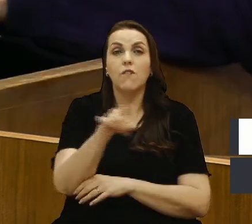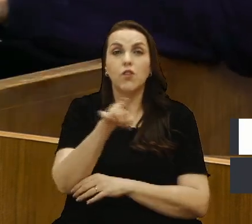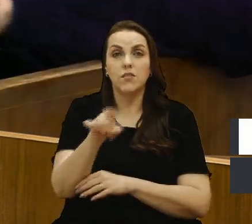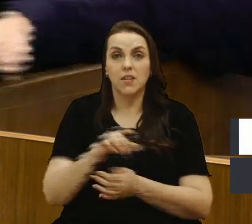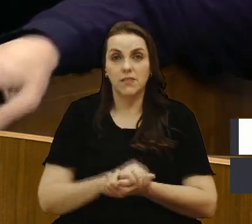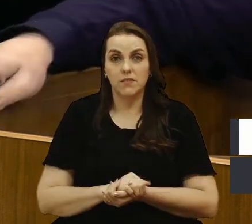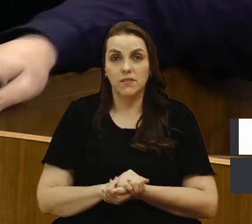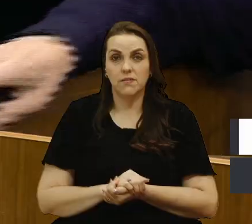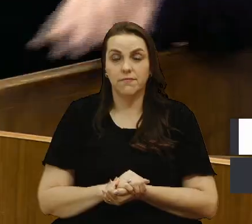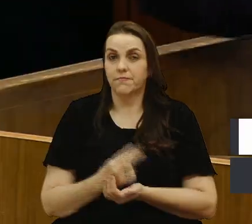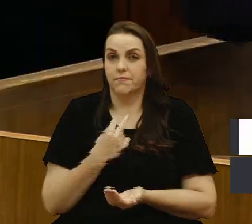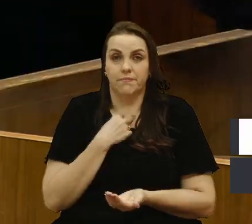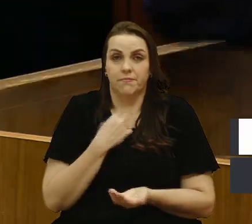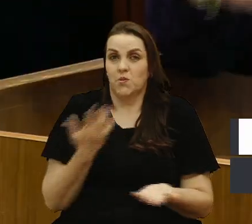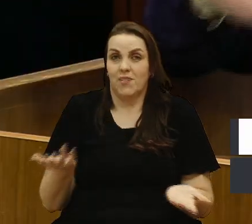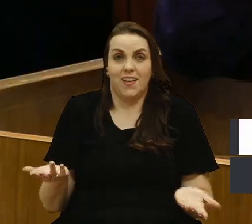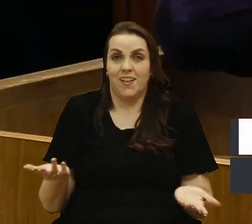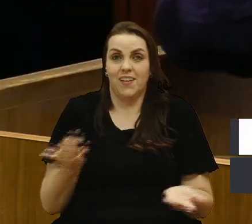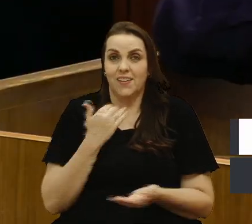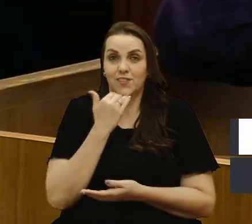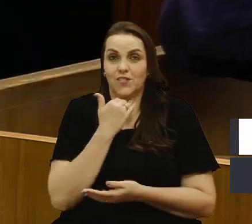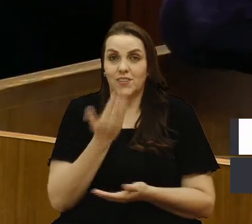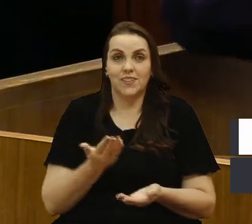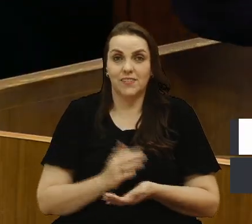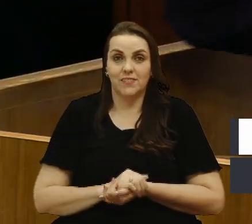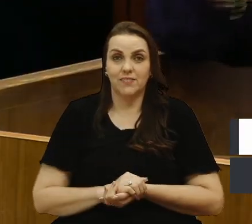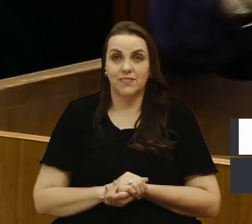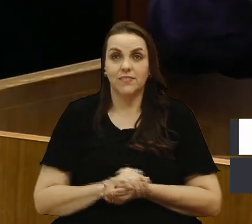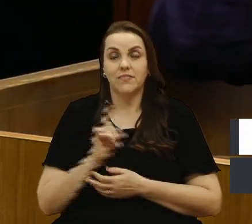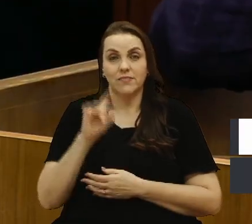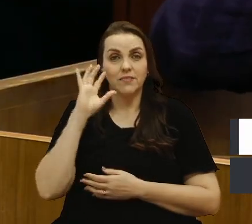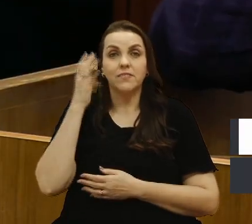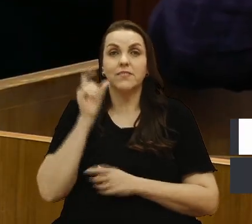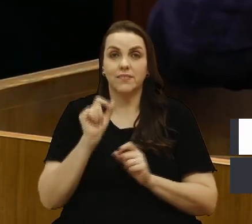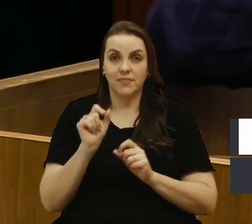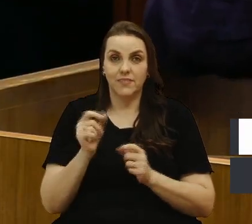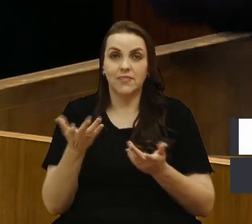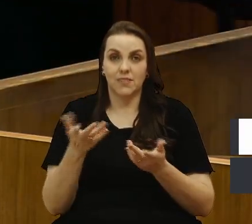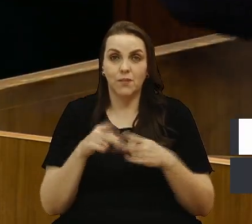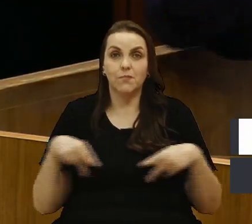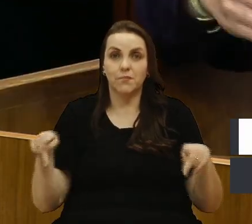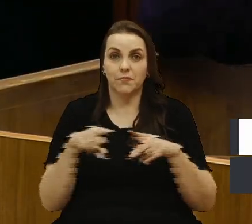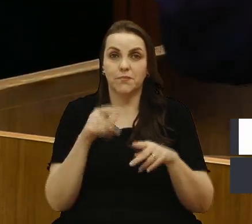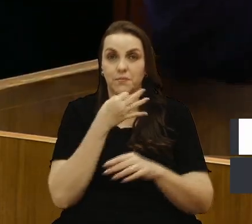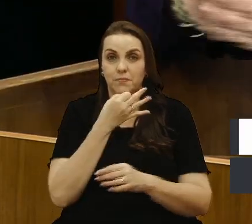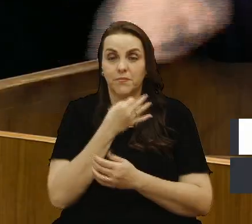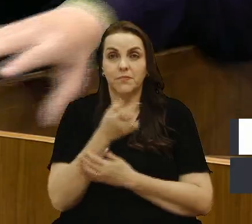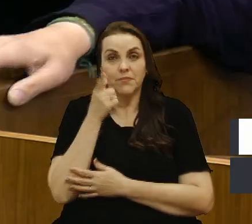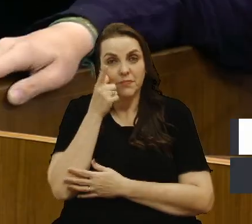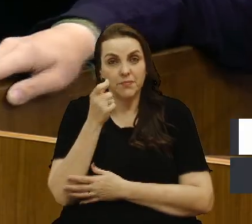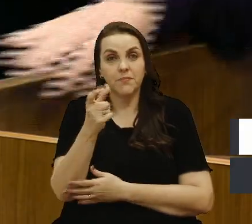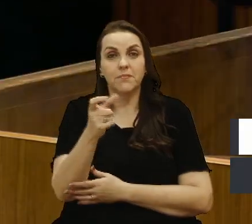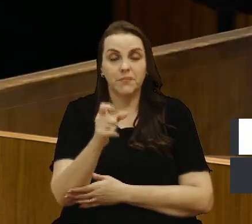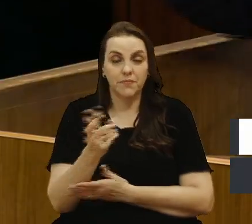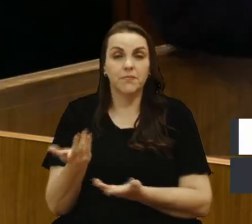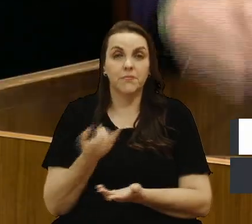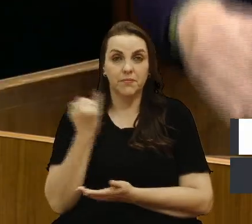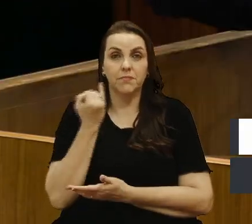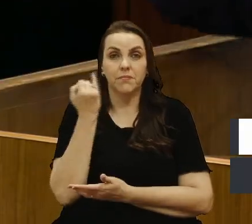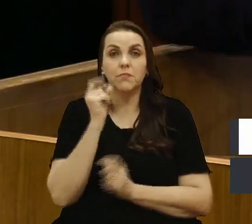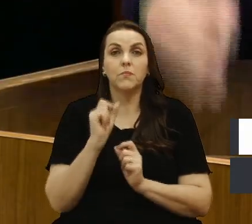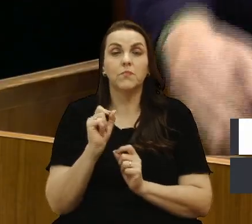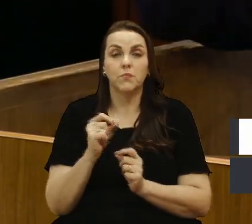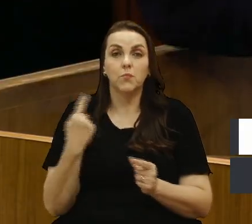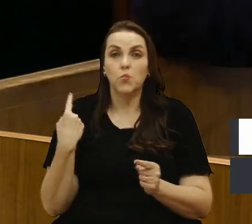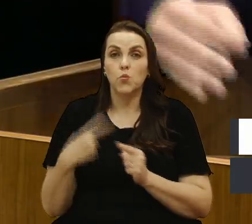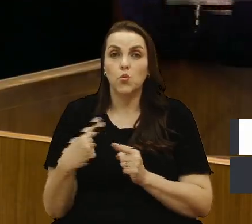Não dá. É isso que acontece. População caxiense. Os interesses, os grandes interesses. Por que